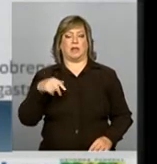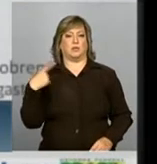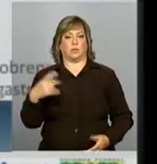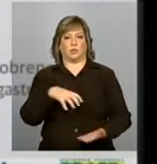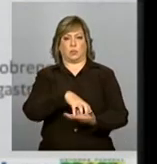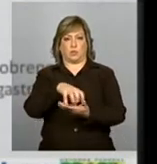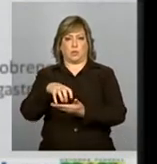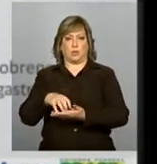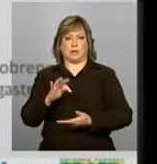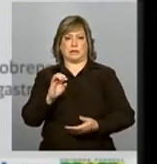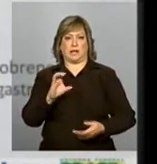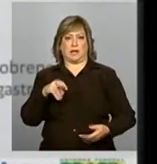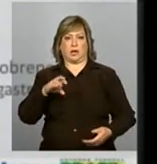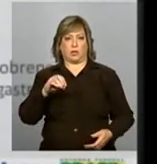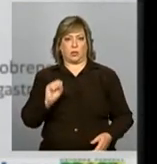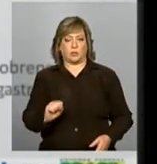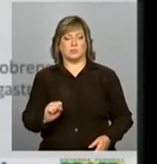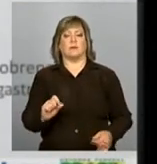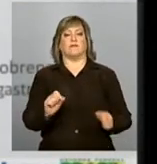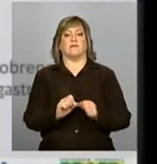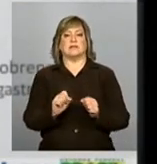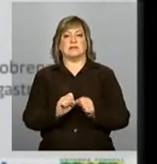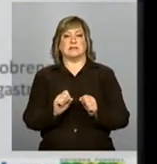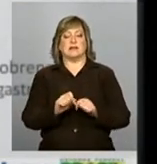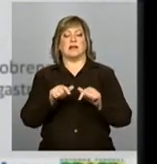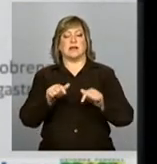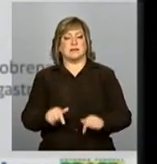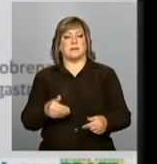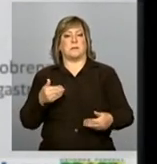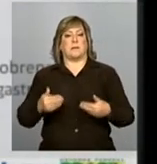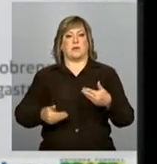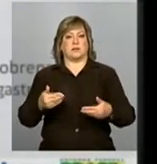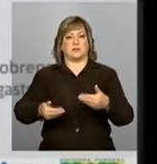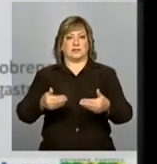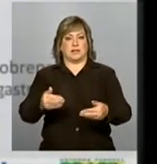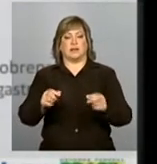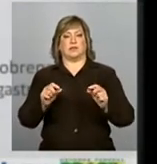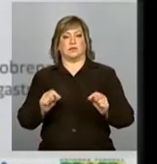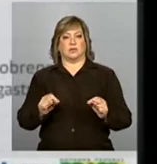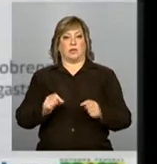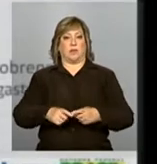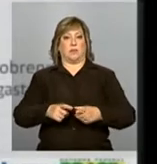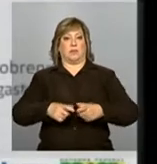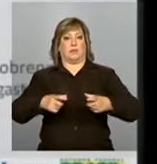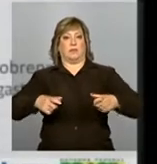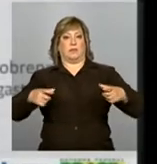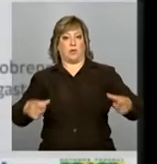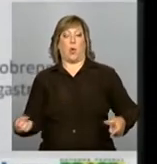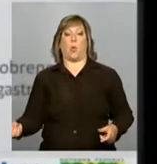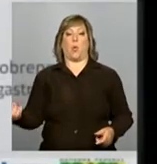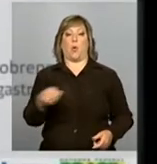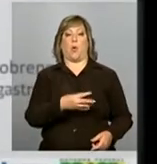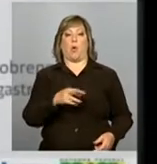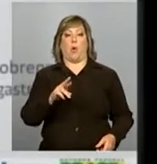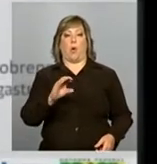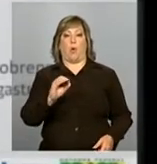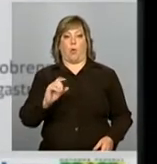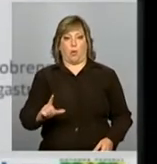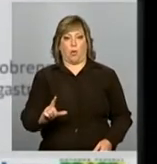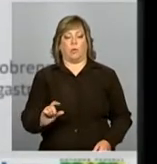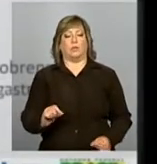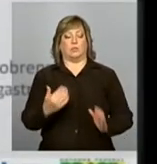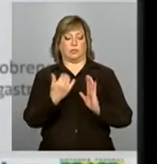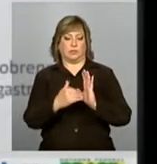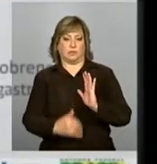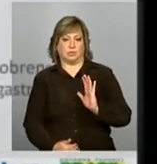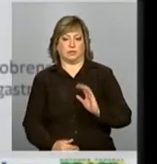grupos técnicos que fizeram esse processo de ampliação do novo rol. Então, nós